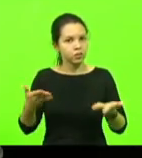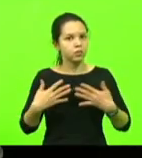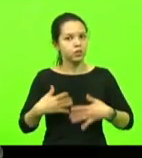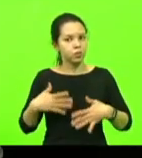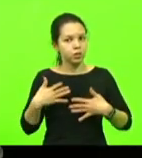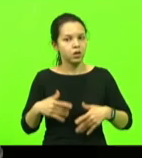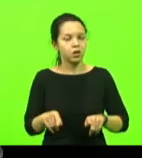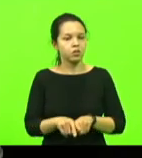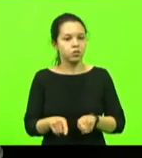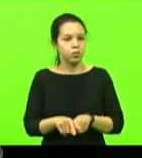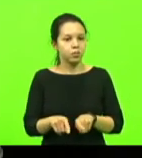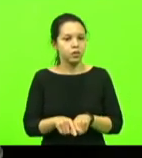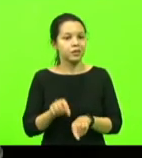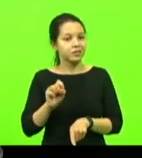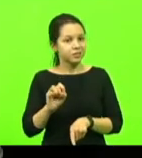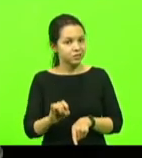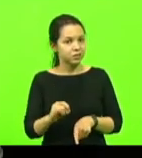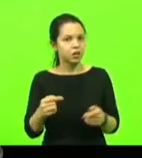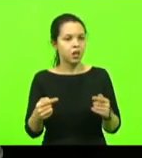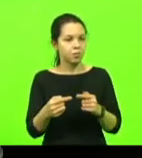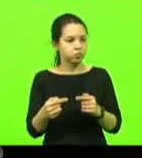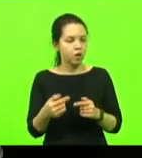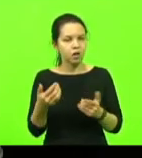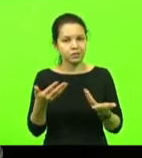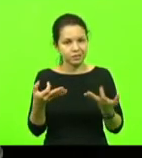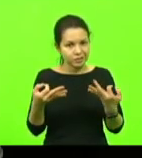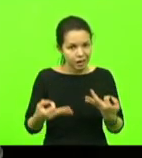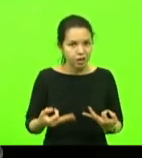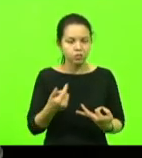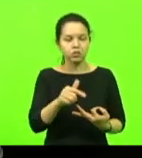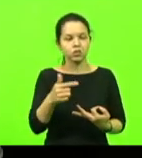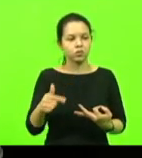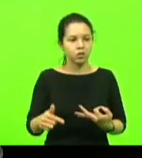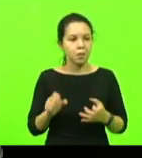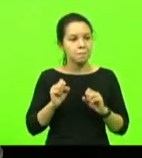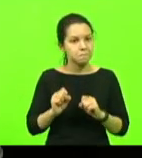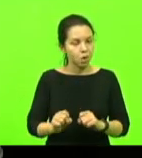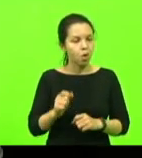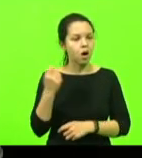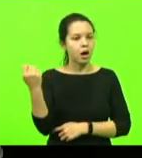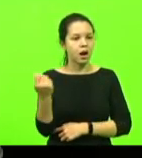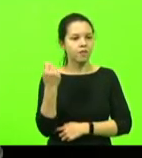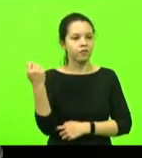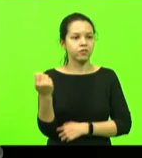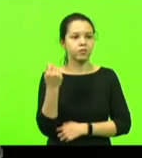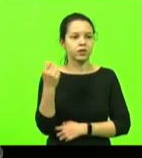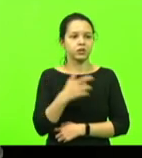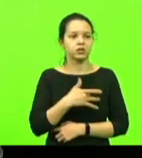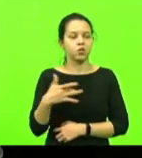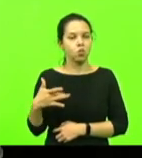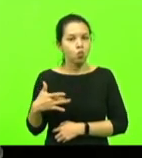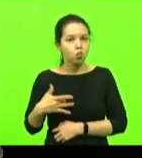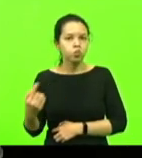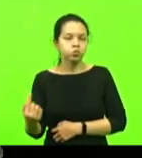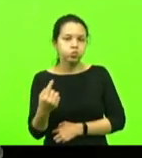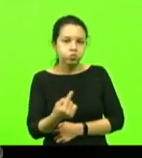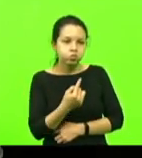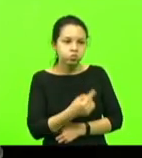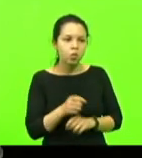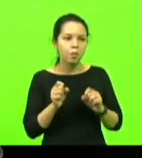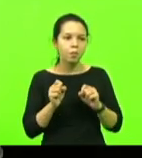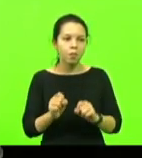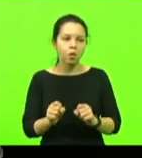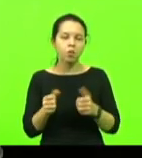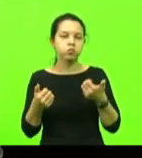condição não seja abordada adequadamente, corre-se o risco de agravamento do quadro de saúde individual, comprometimento